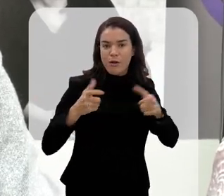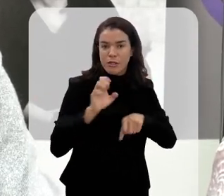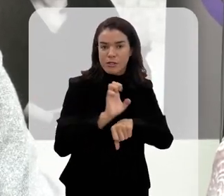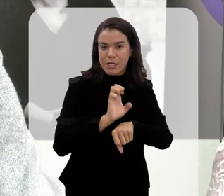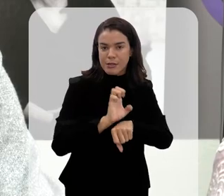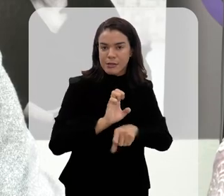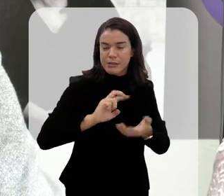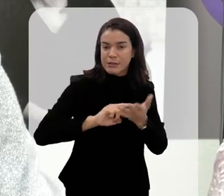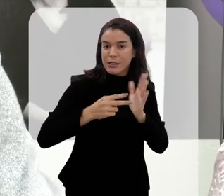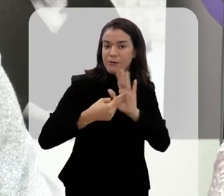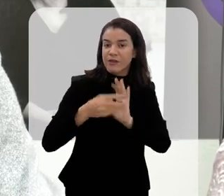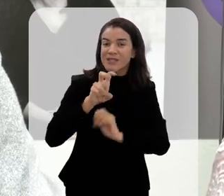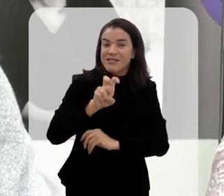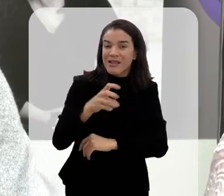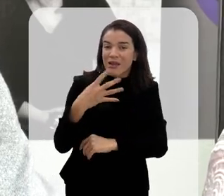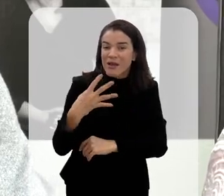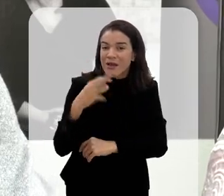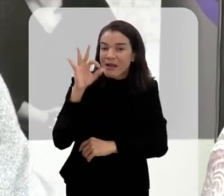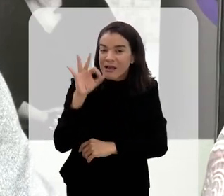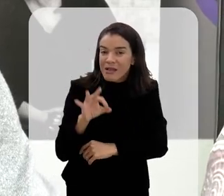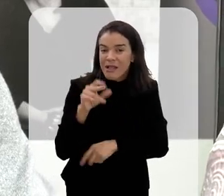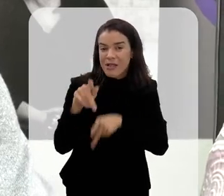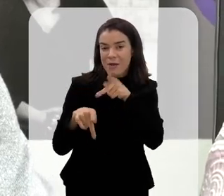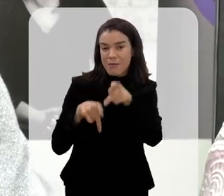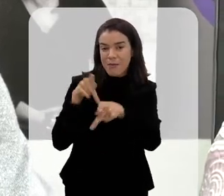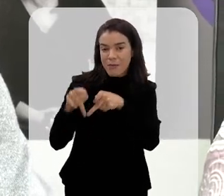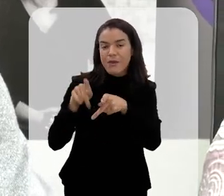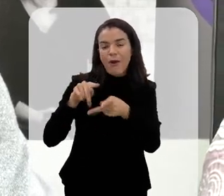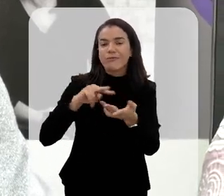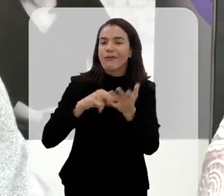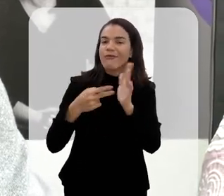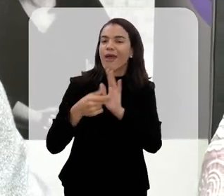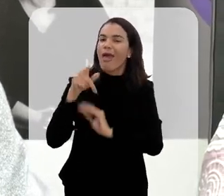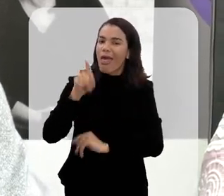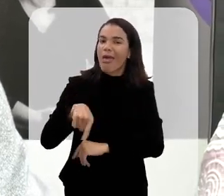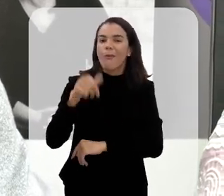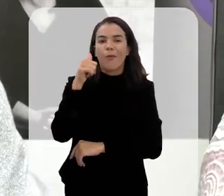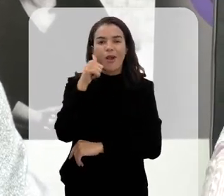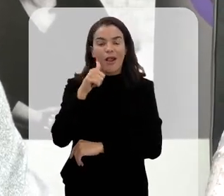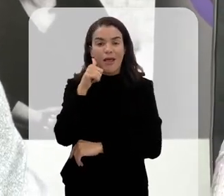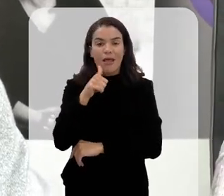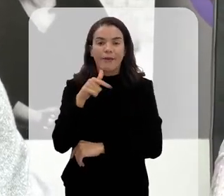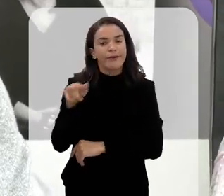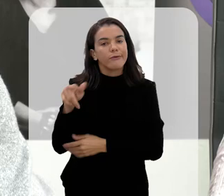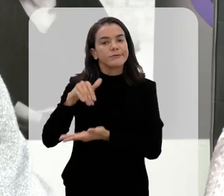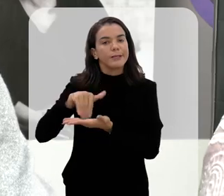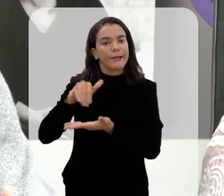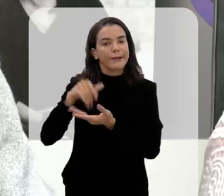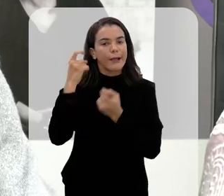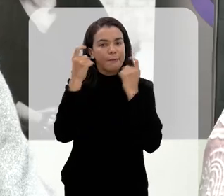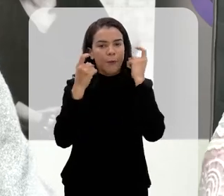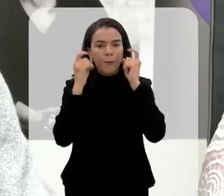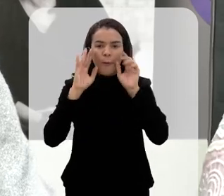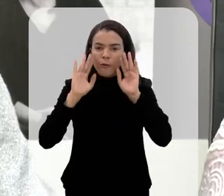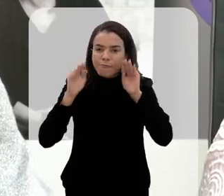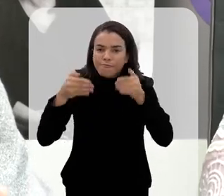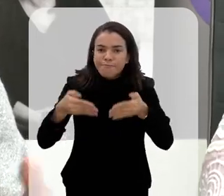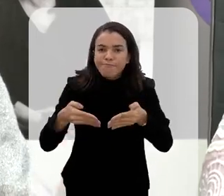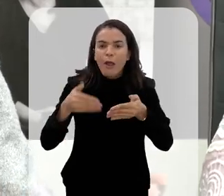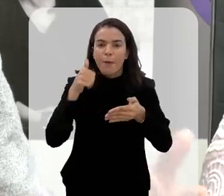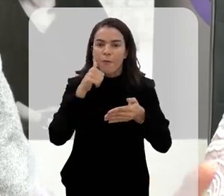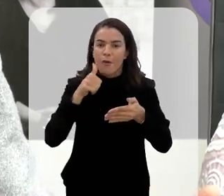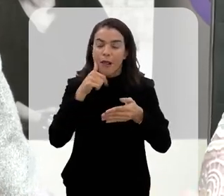do estado, somos 54% do estado do Rio de Janeiro. Então, e o secretário muito sensível a essa causa, não